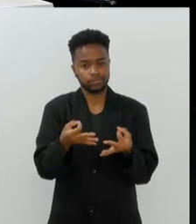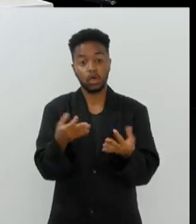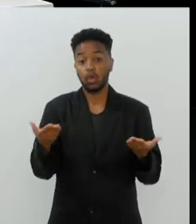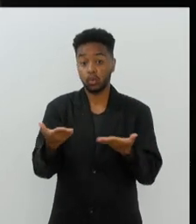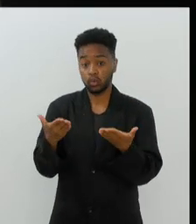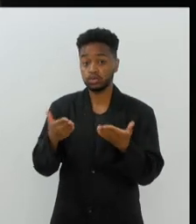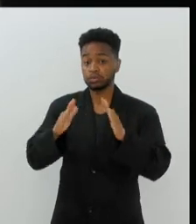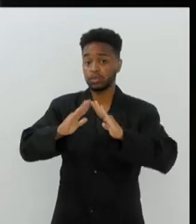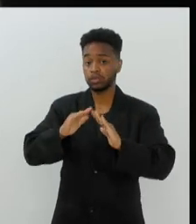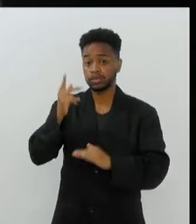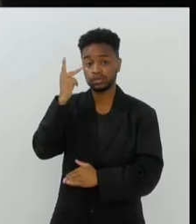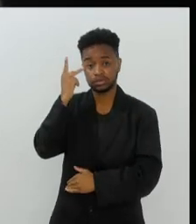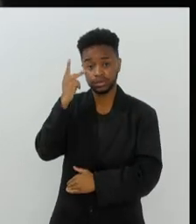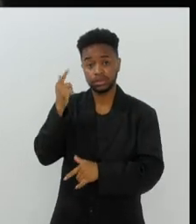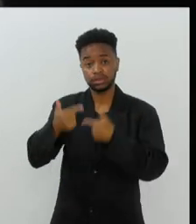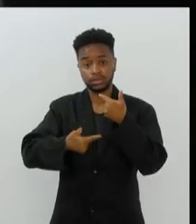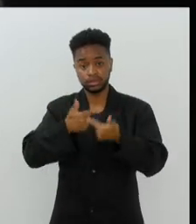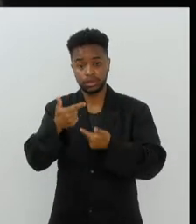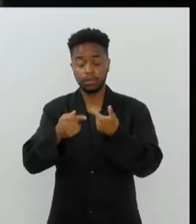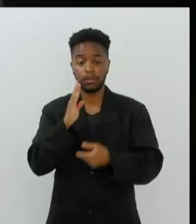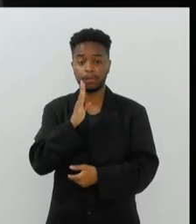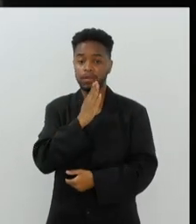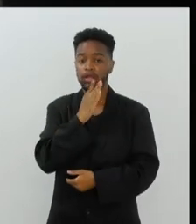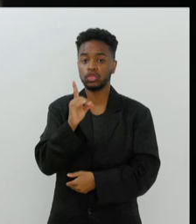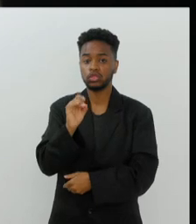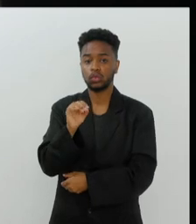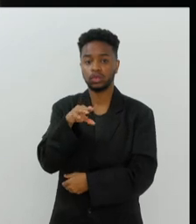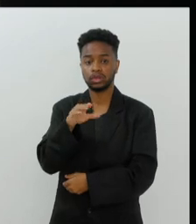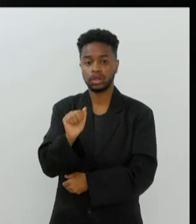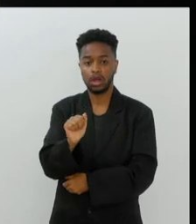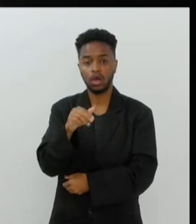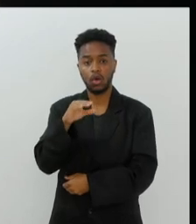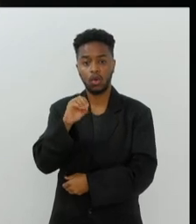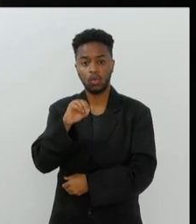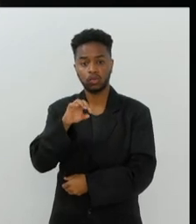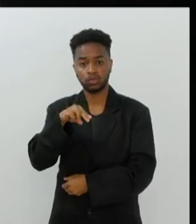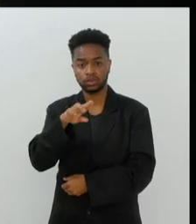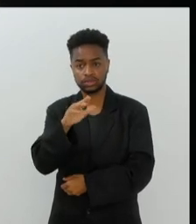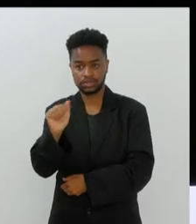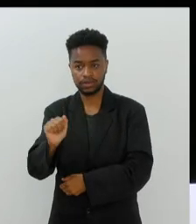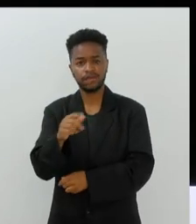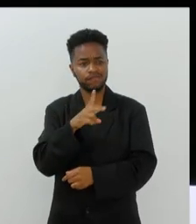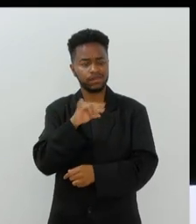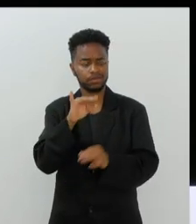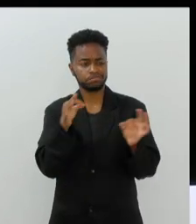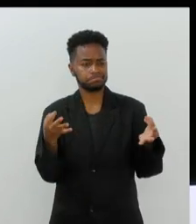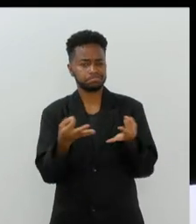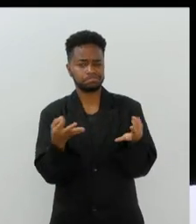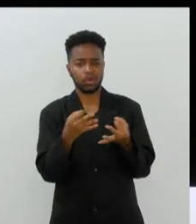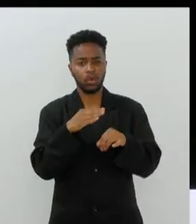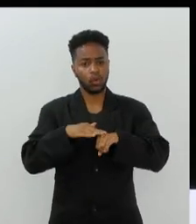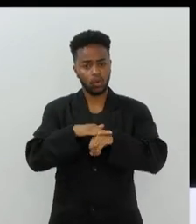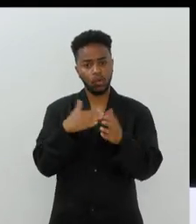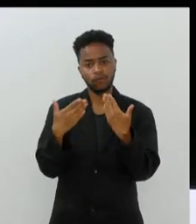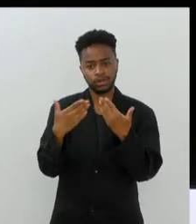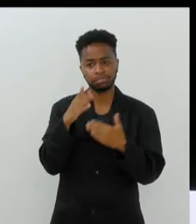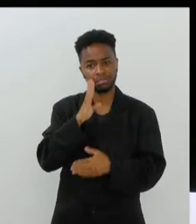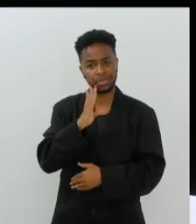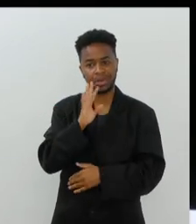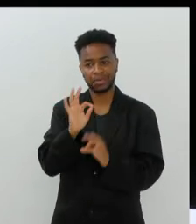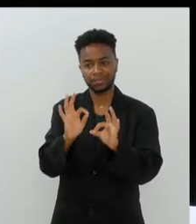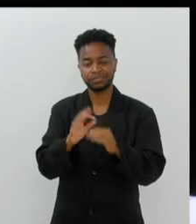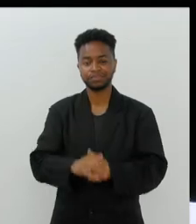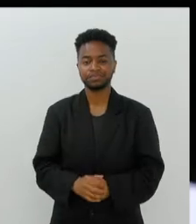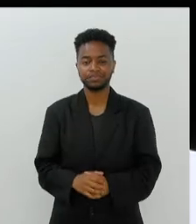em São Paulo, né? Ela trabalha no bar da Dona Onça, lá em São Paulo. Então, vai ser o máximo essa conversa. Vai ter um papo sobre isso, né? Vai ser muito